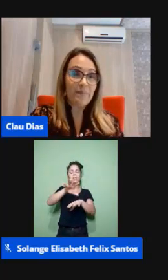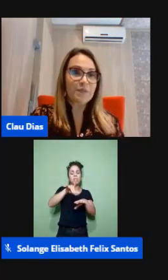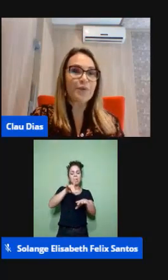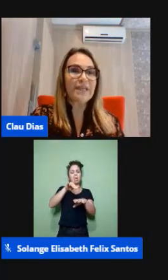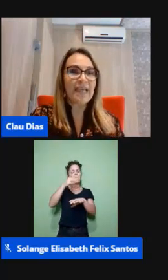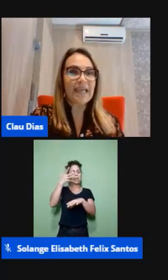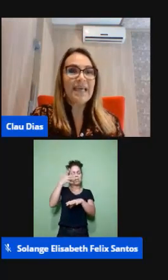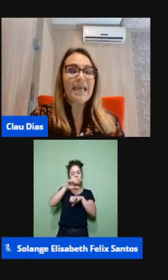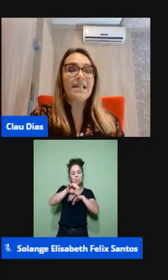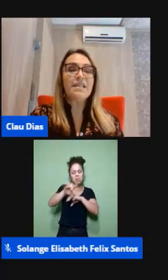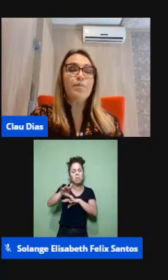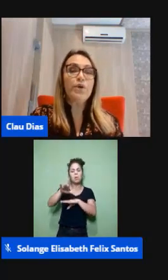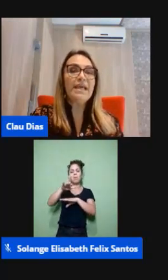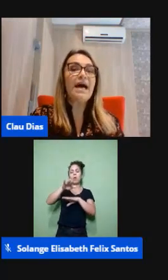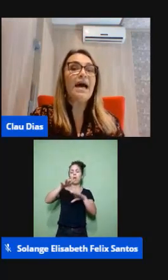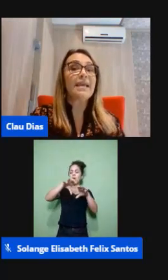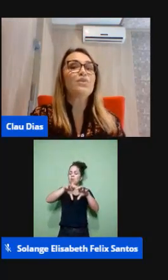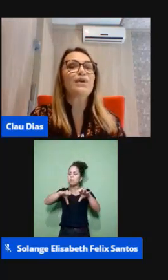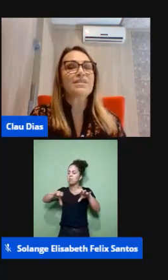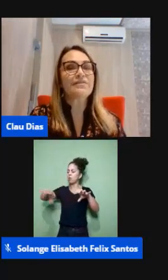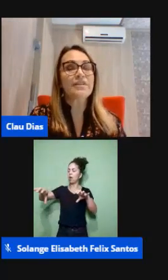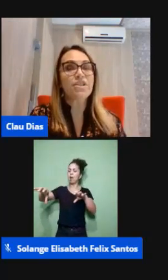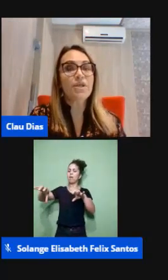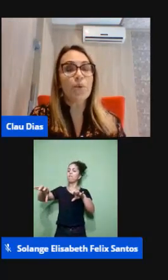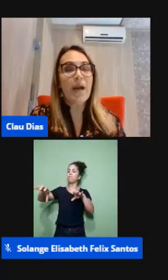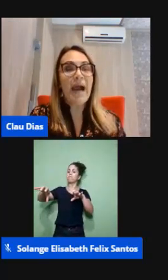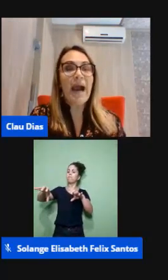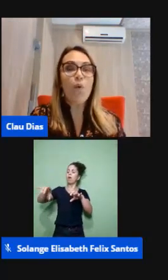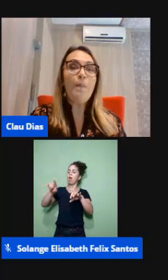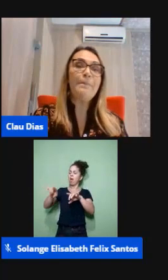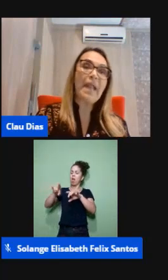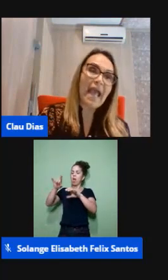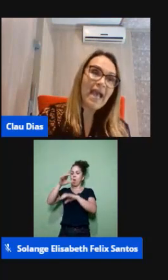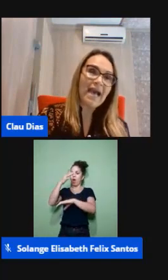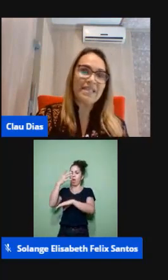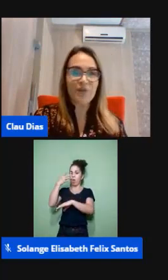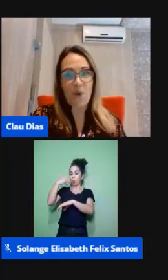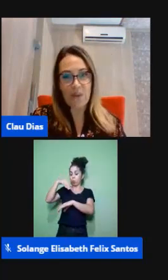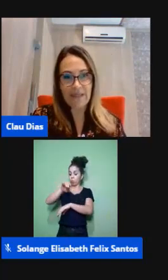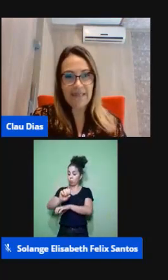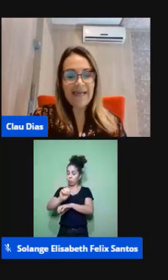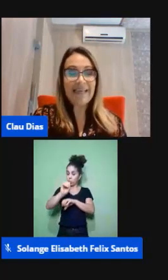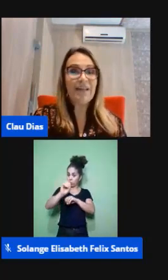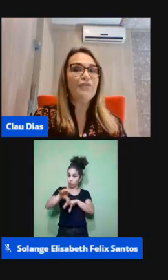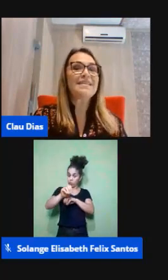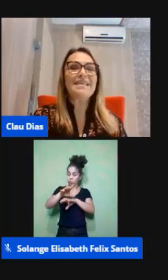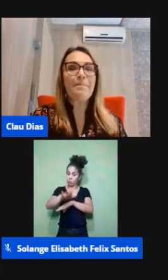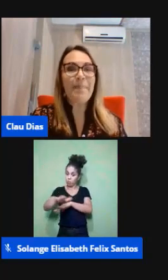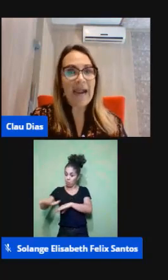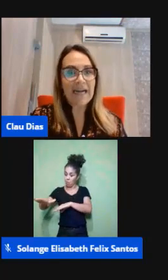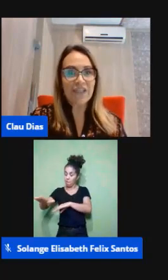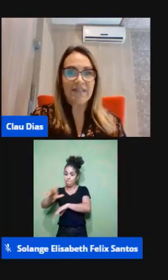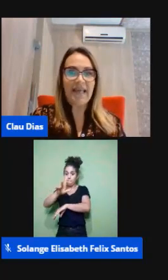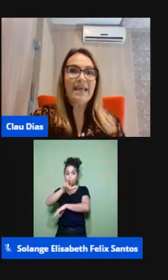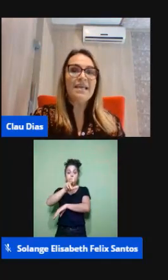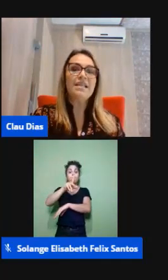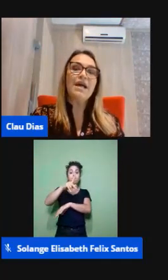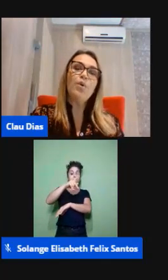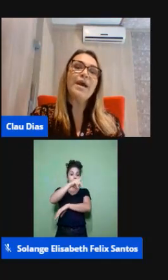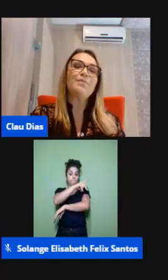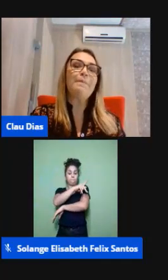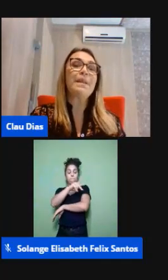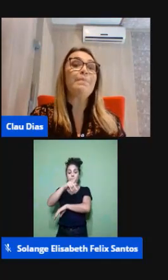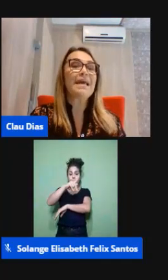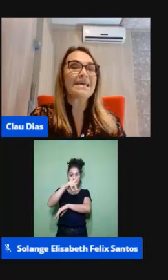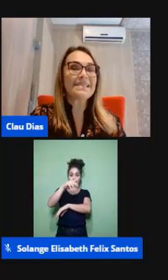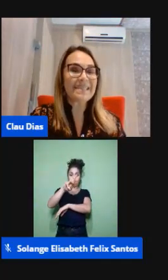outras etapas, por quê? Ele atribuía à educação infantil algo pré à escola, que não fazia parte, né?